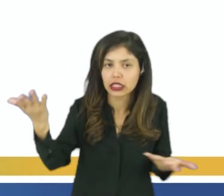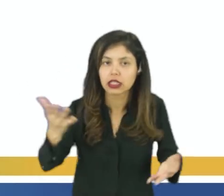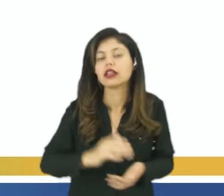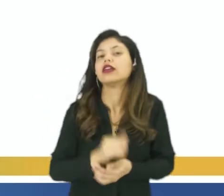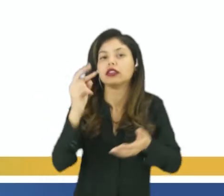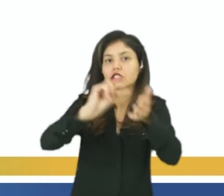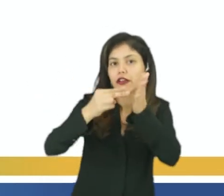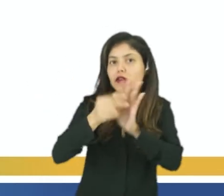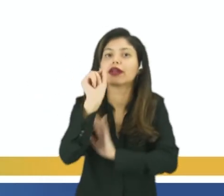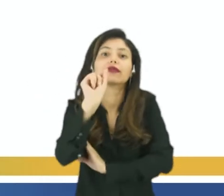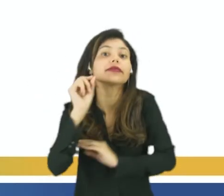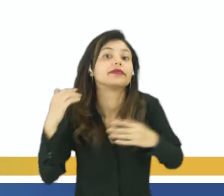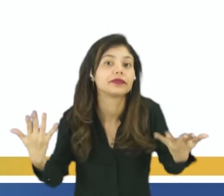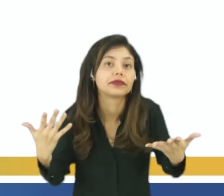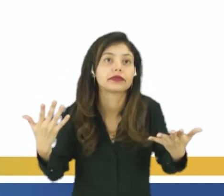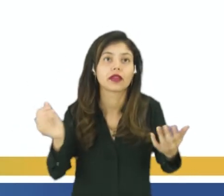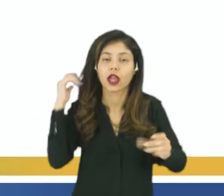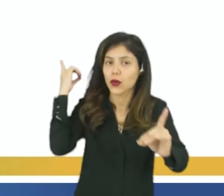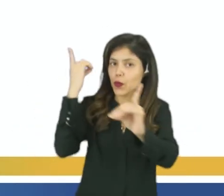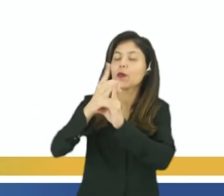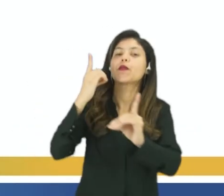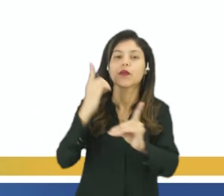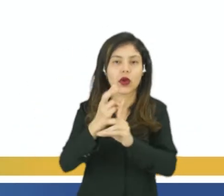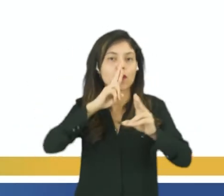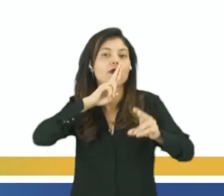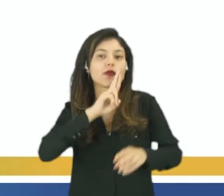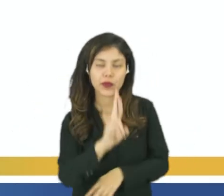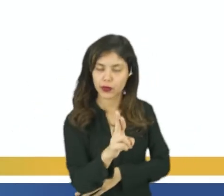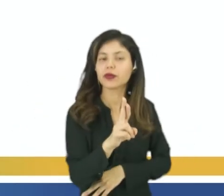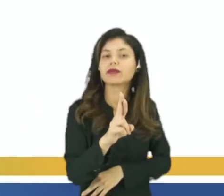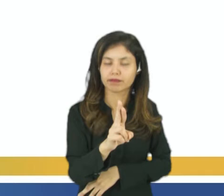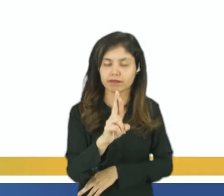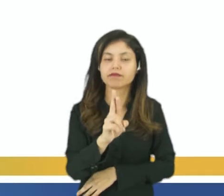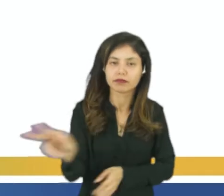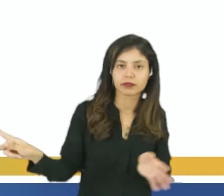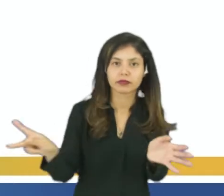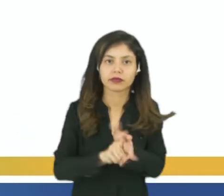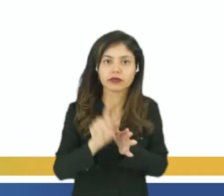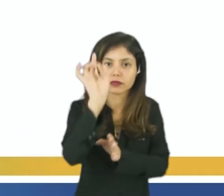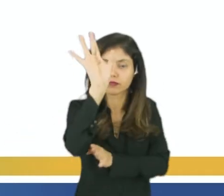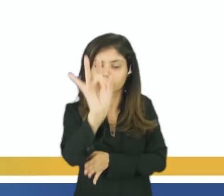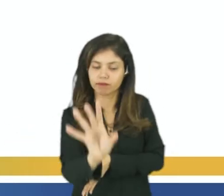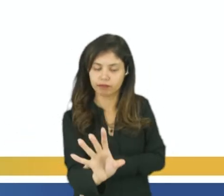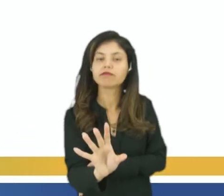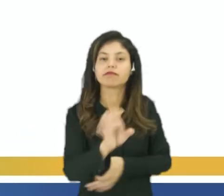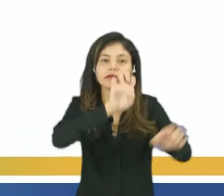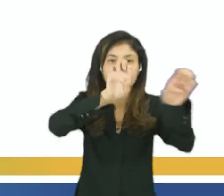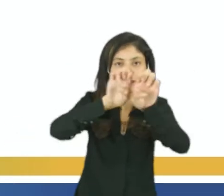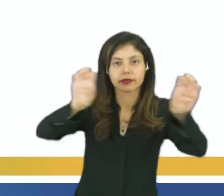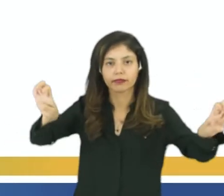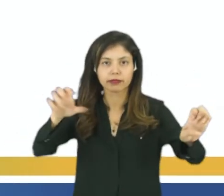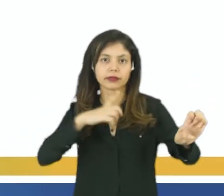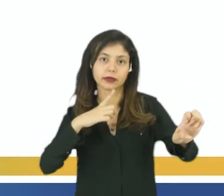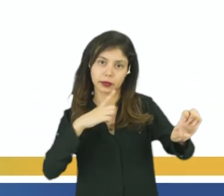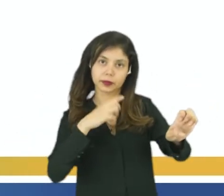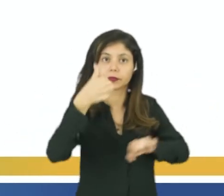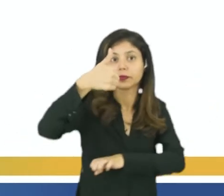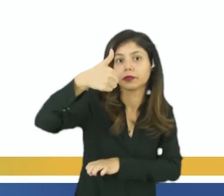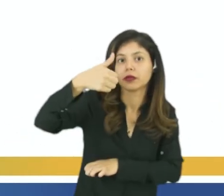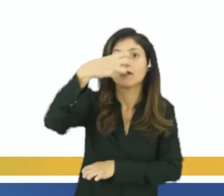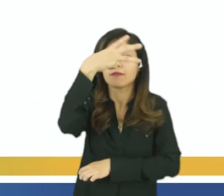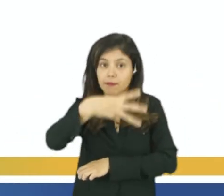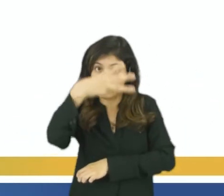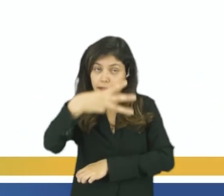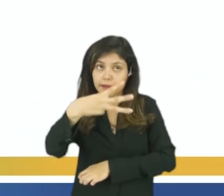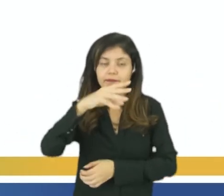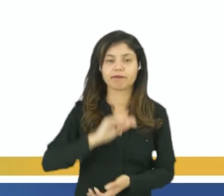dizer que nós encontramos uma solução para essa equação, né, que contém 3